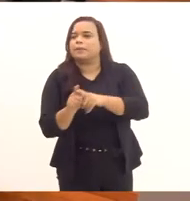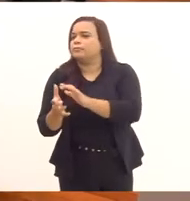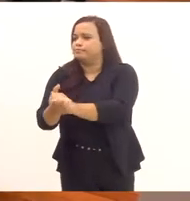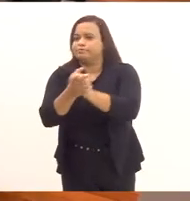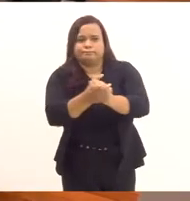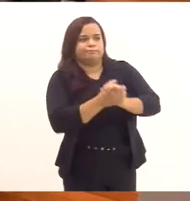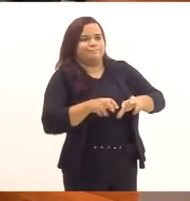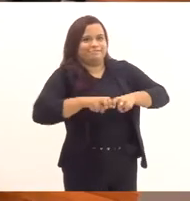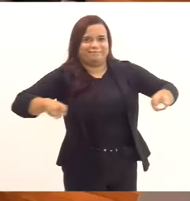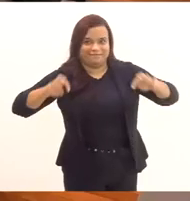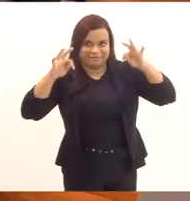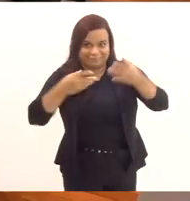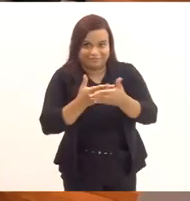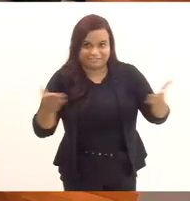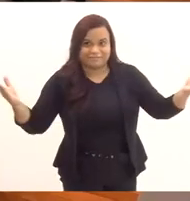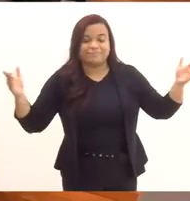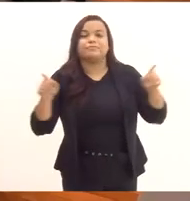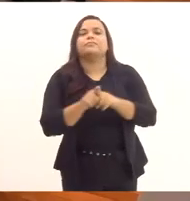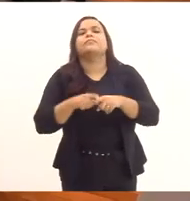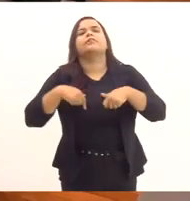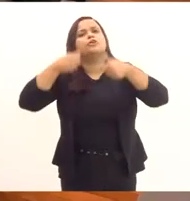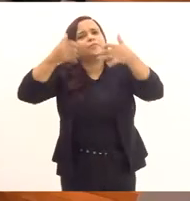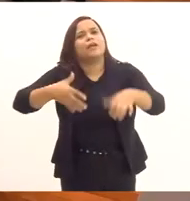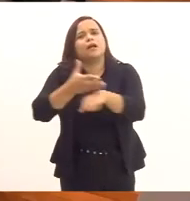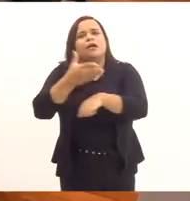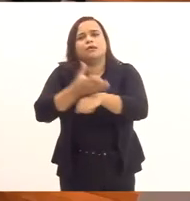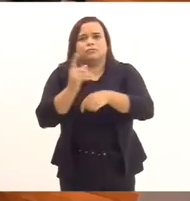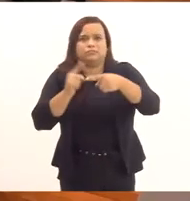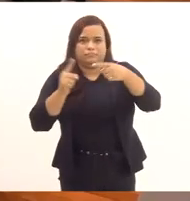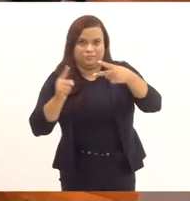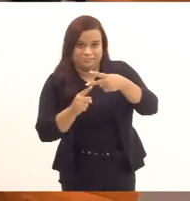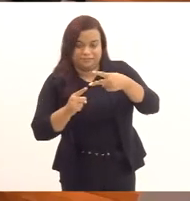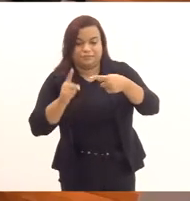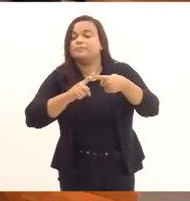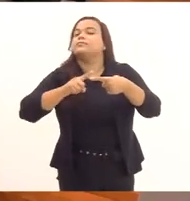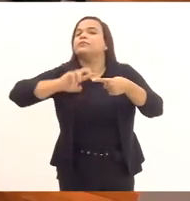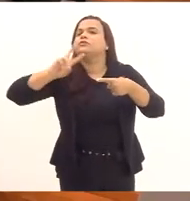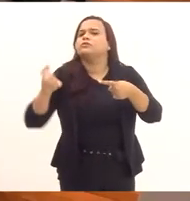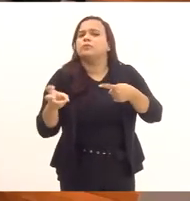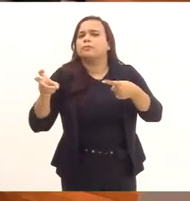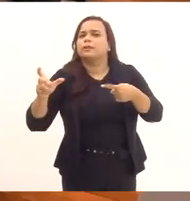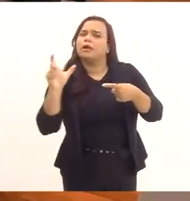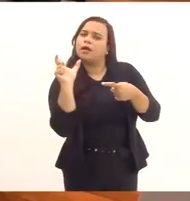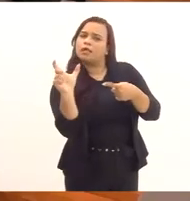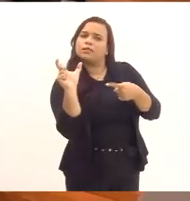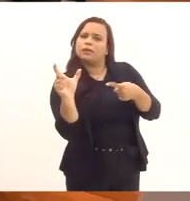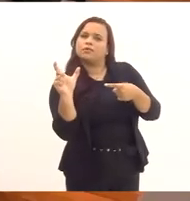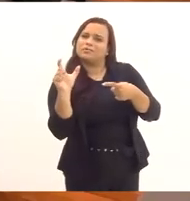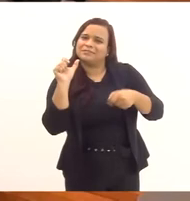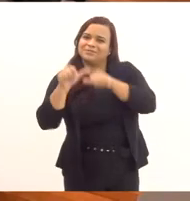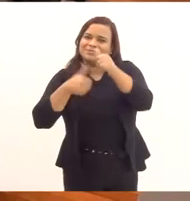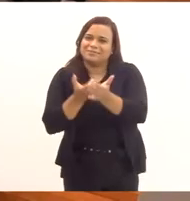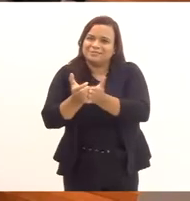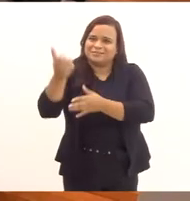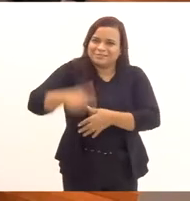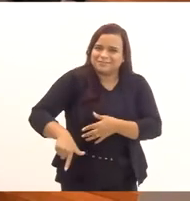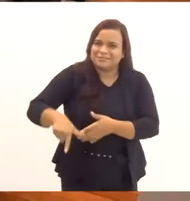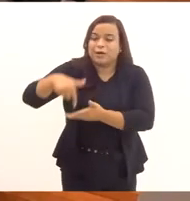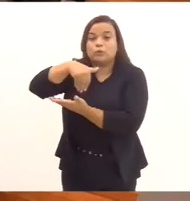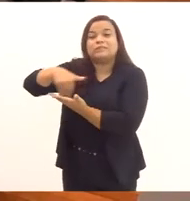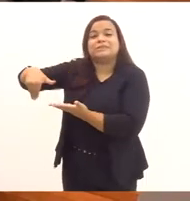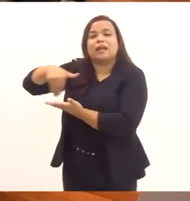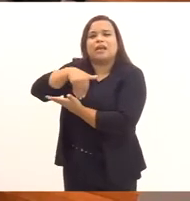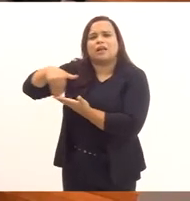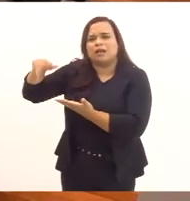todos eu quero deixar duas participações aqui a primeira em relação ao cartão né recomeçar que o secretário